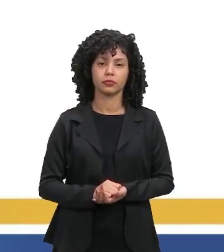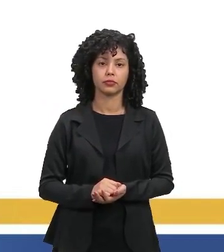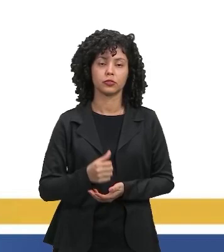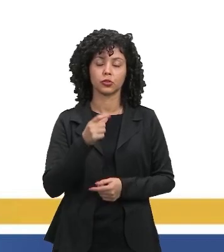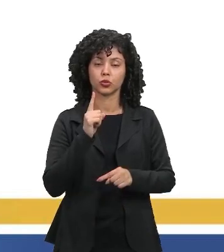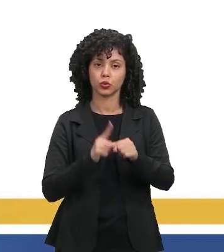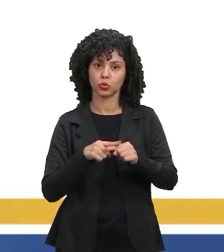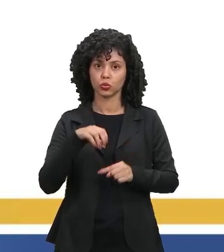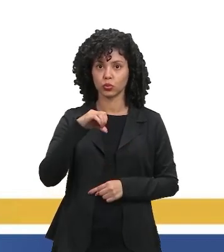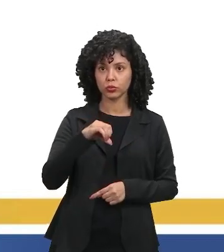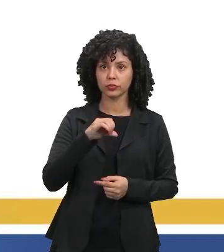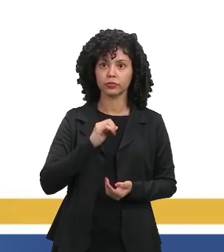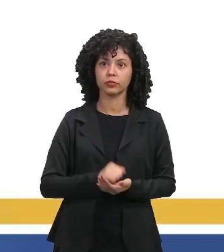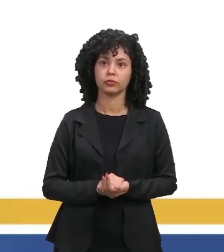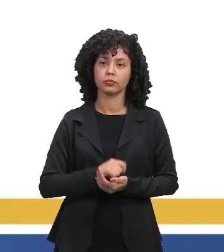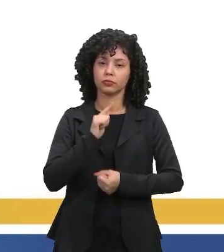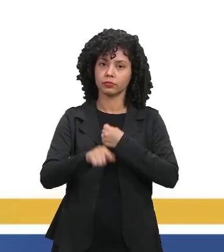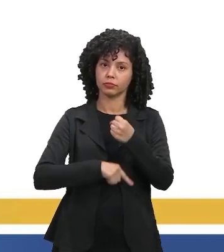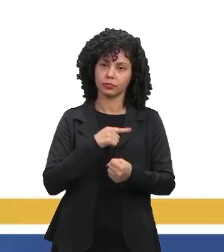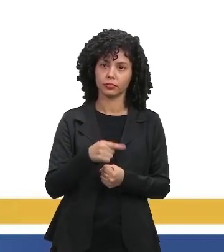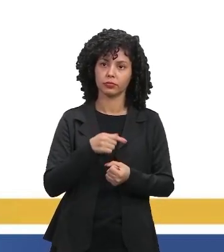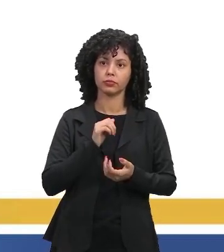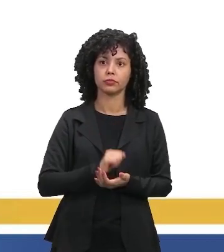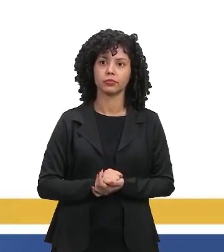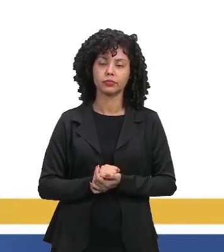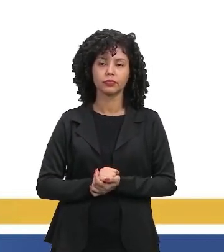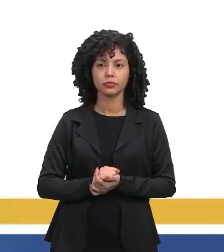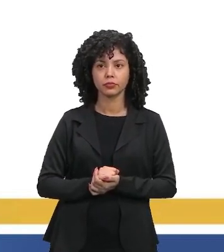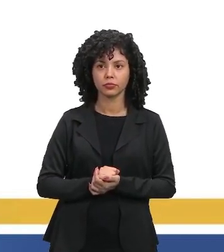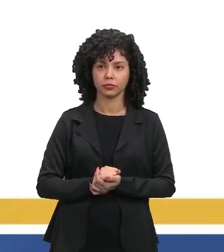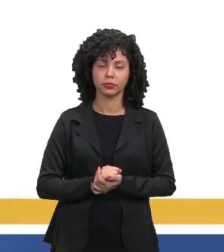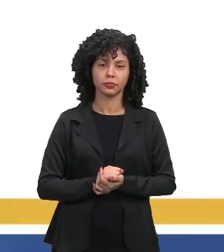9 positiva. O átomo está neutro.